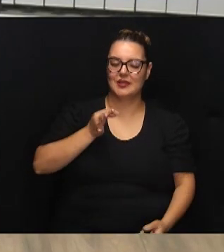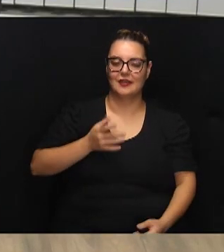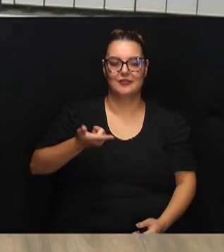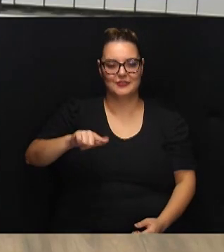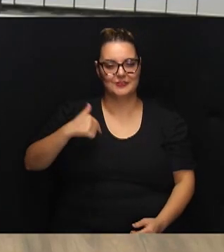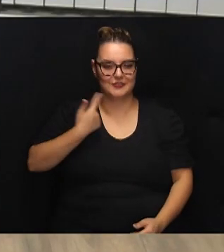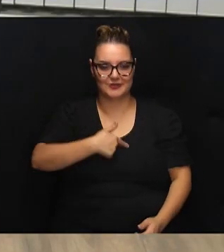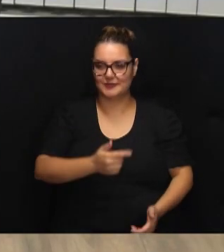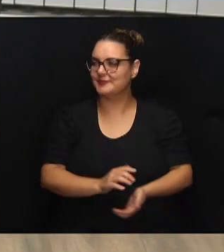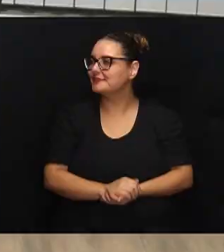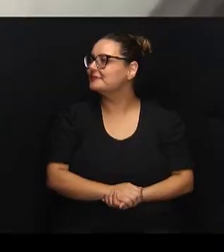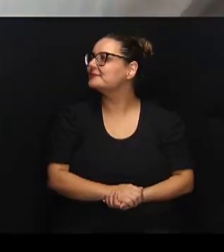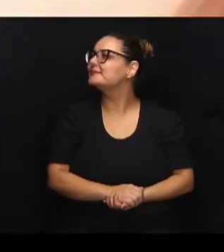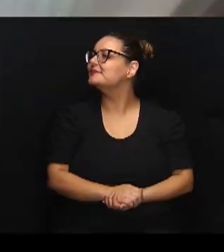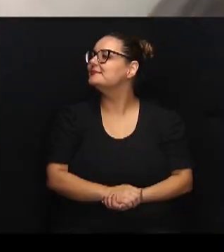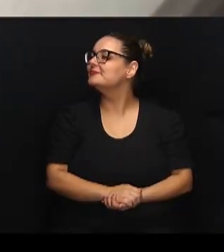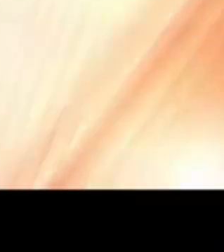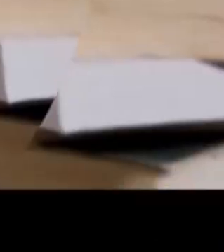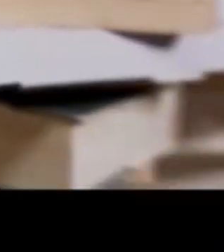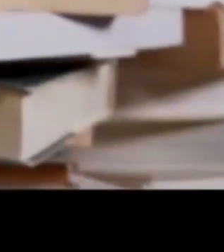gente.